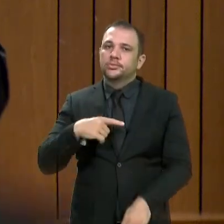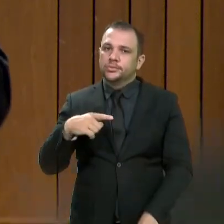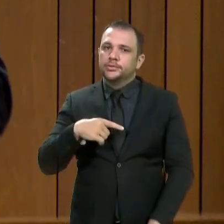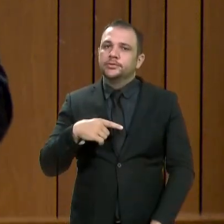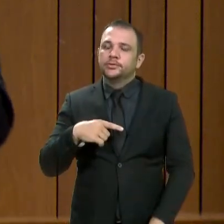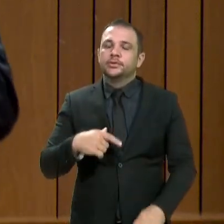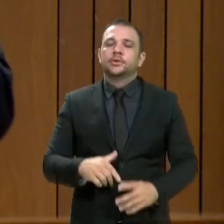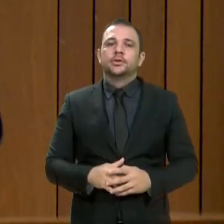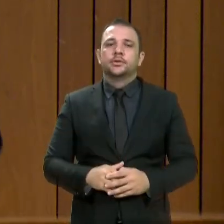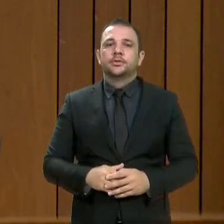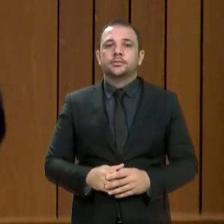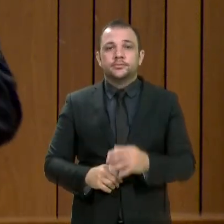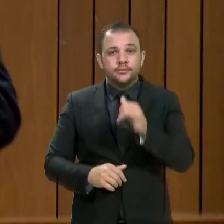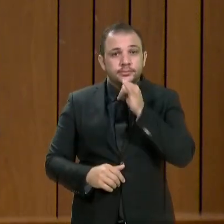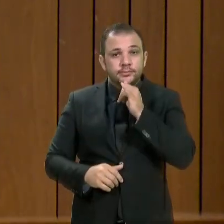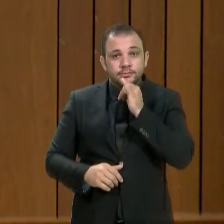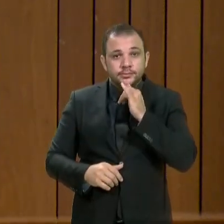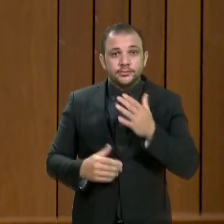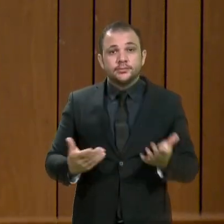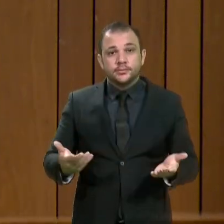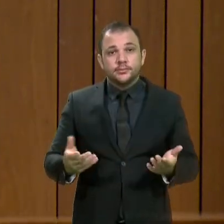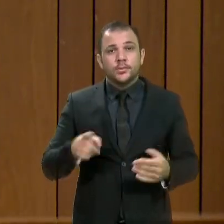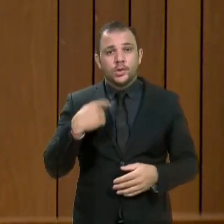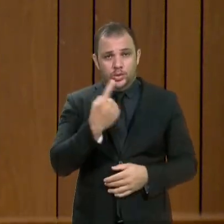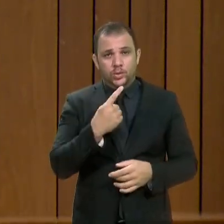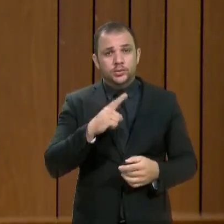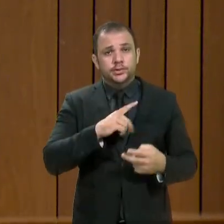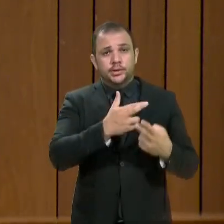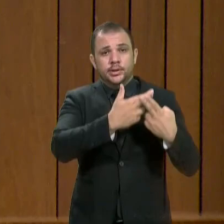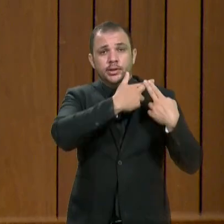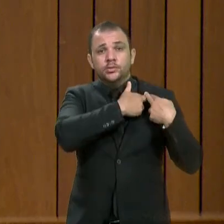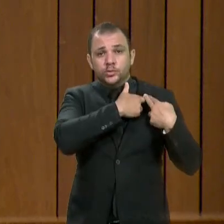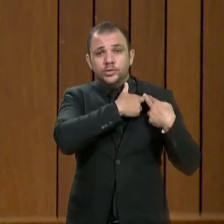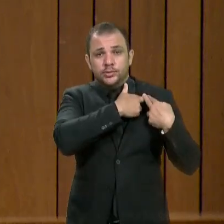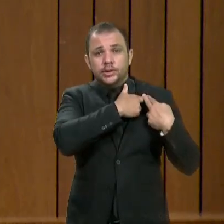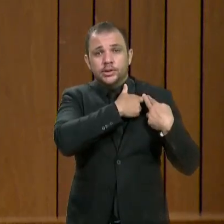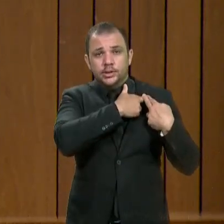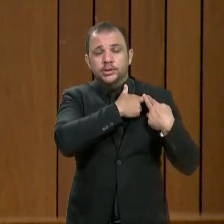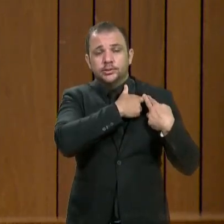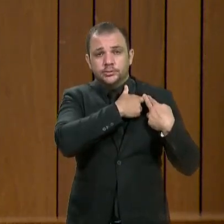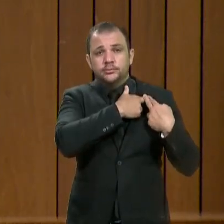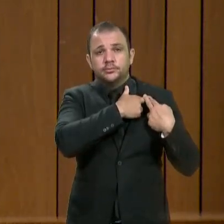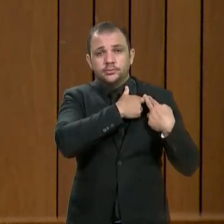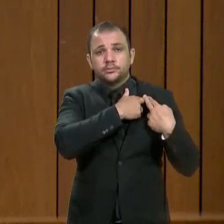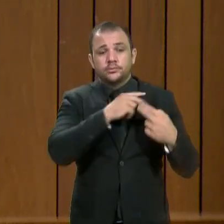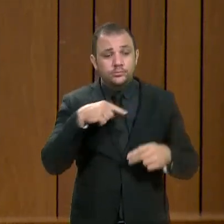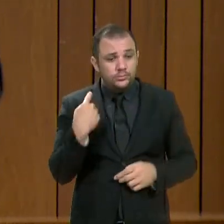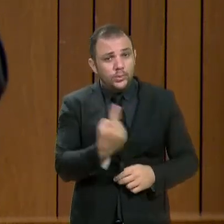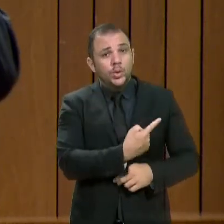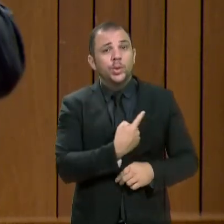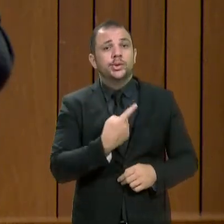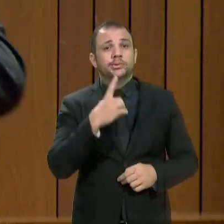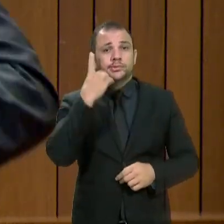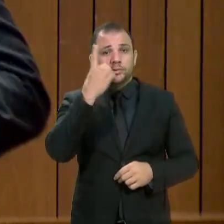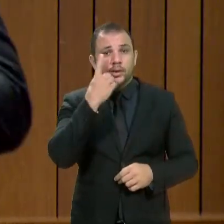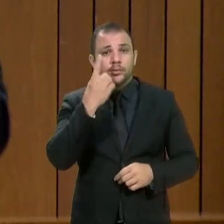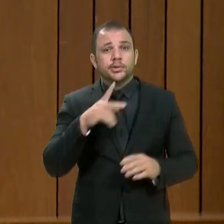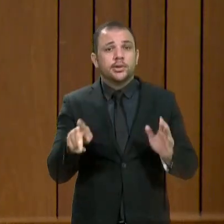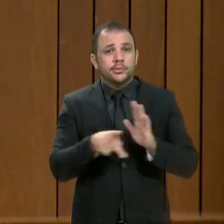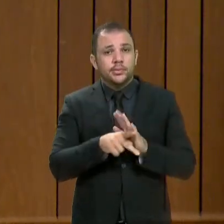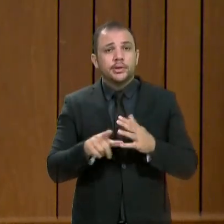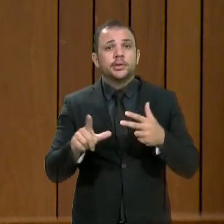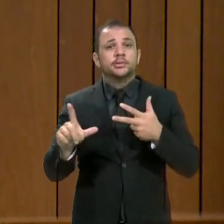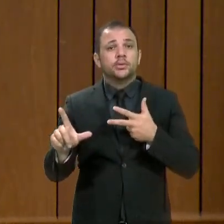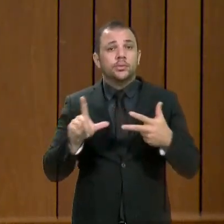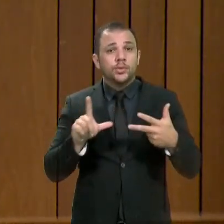vamos ter, e nós temos a responsabilidade, como poder legislativo, de orientar